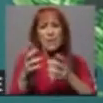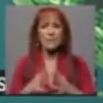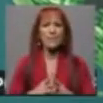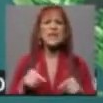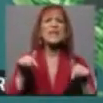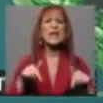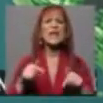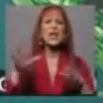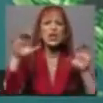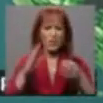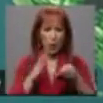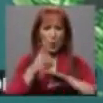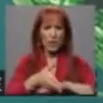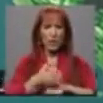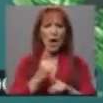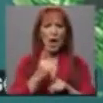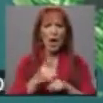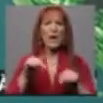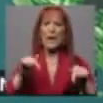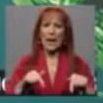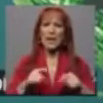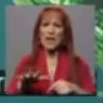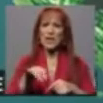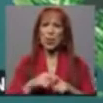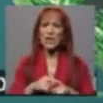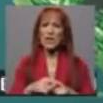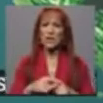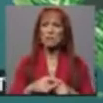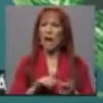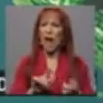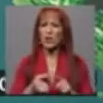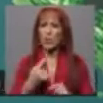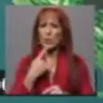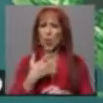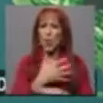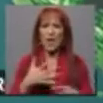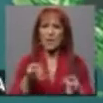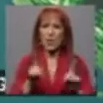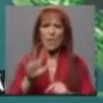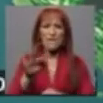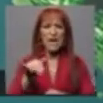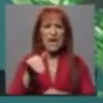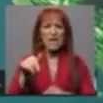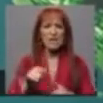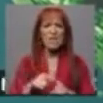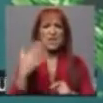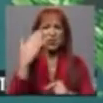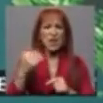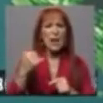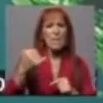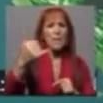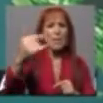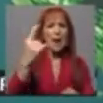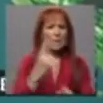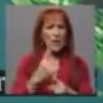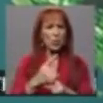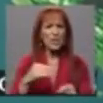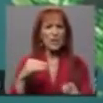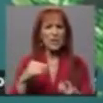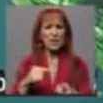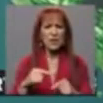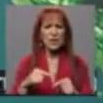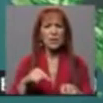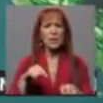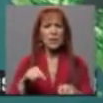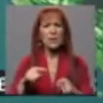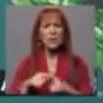Cá, a chuva vai continuar, Paula? Cá a situação não vai ter grandes alterações. Durante o fim de semana e os dias seguintes, mantemos este fluxo de